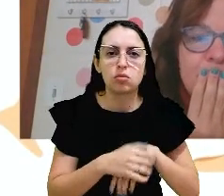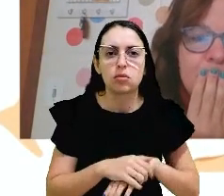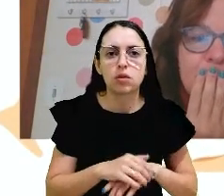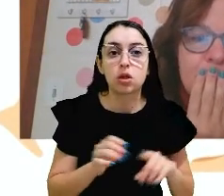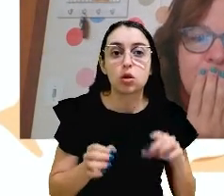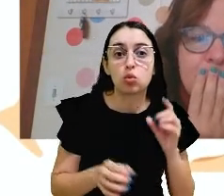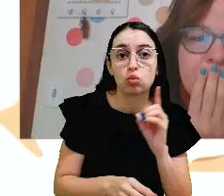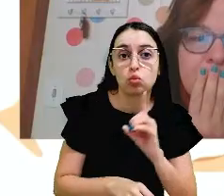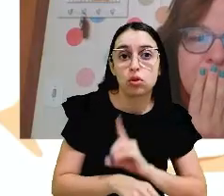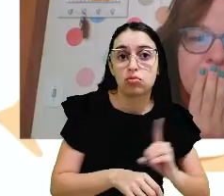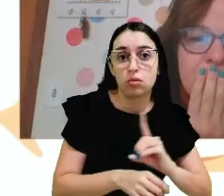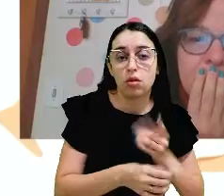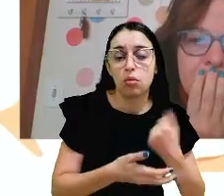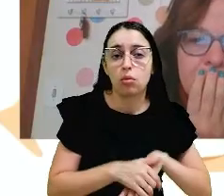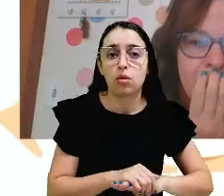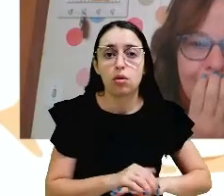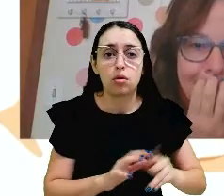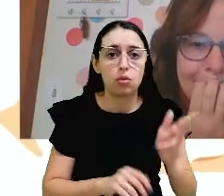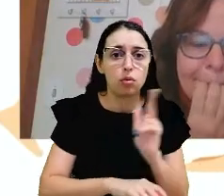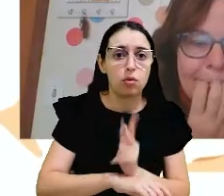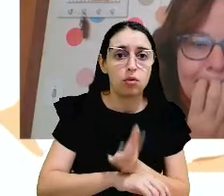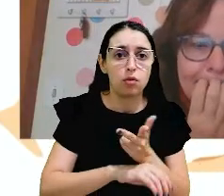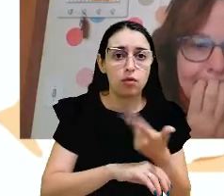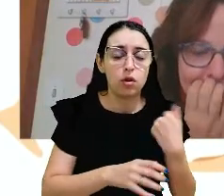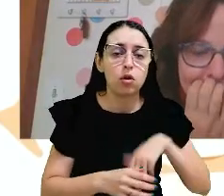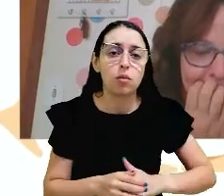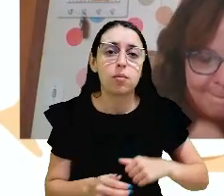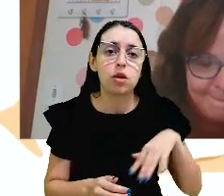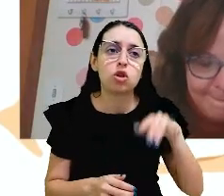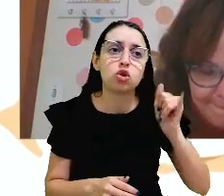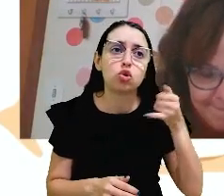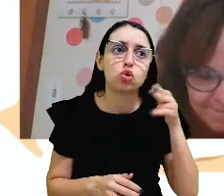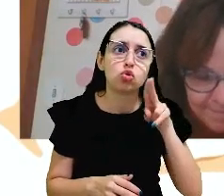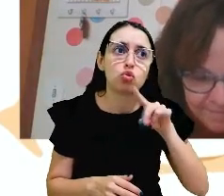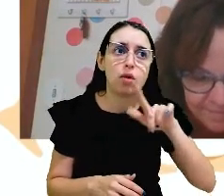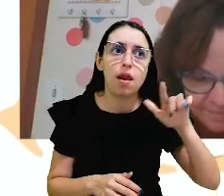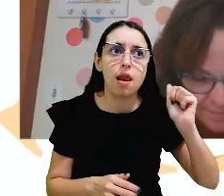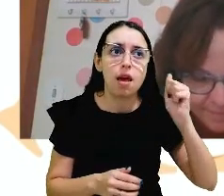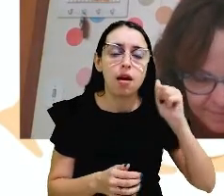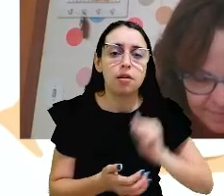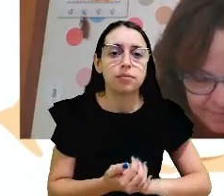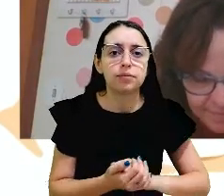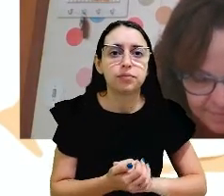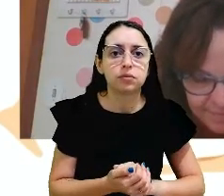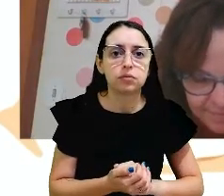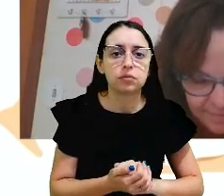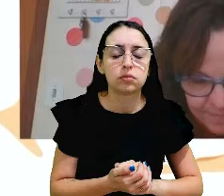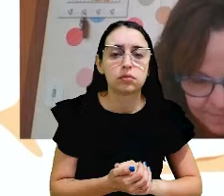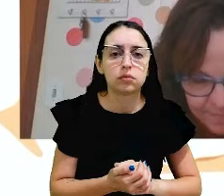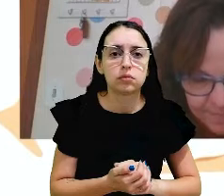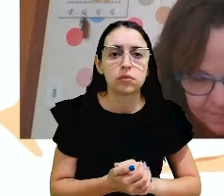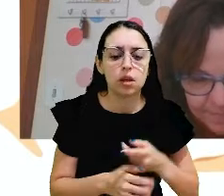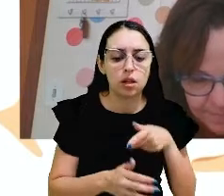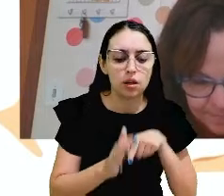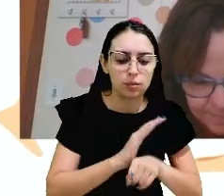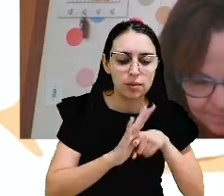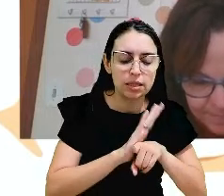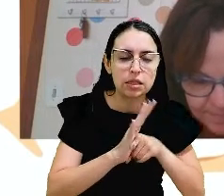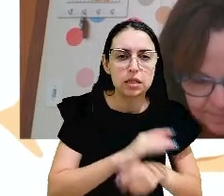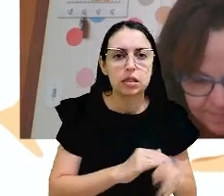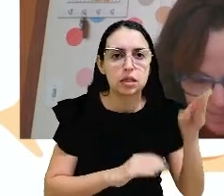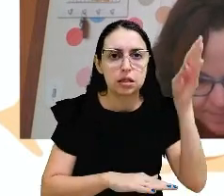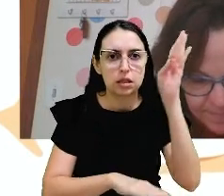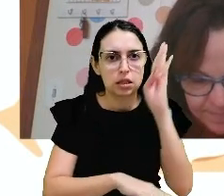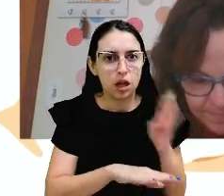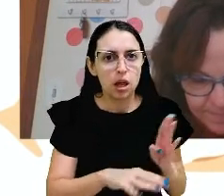do filme que a gente assistiu, a Júlia Morim. Ela faz parte da equipe que está fazendo essa pesquisa nacional